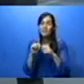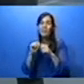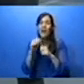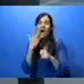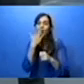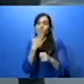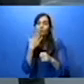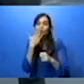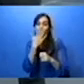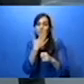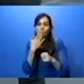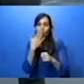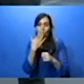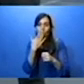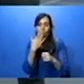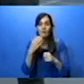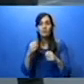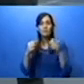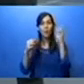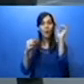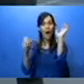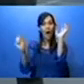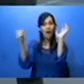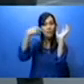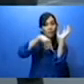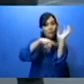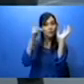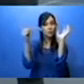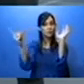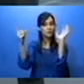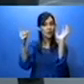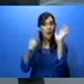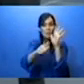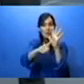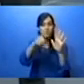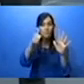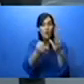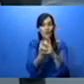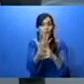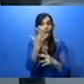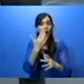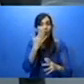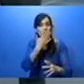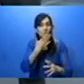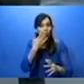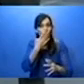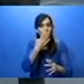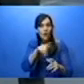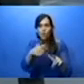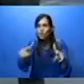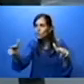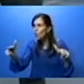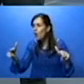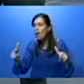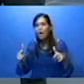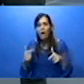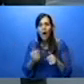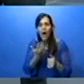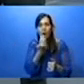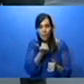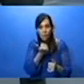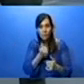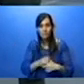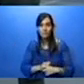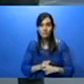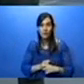A fotossíntese tem a principal função a fabricação de açúcar, que é a principal fonte de alimento de quase todos os seres vivos. E quem foi o